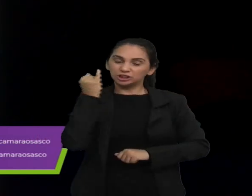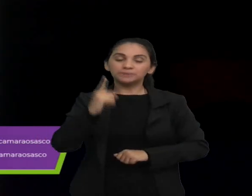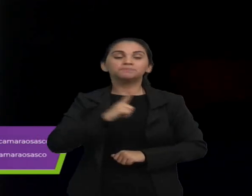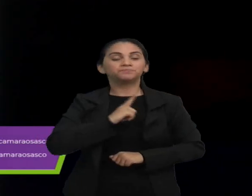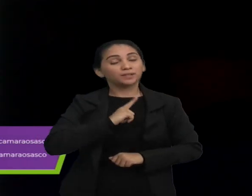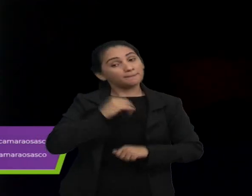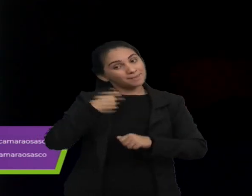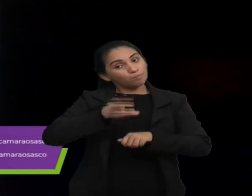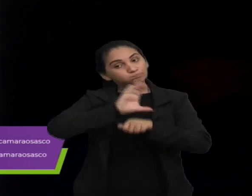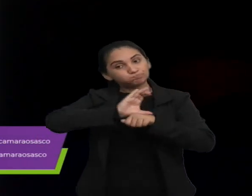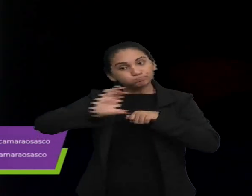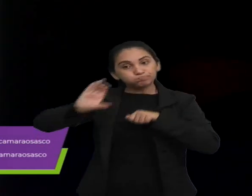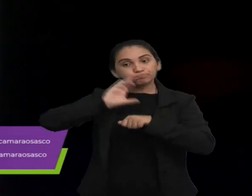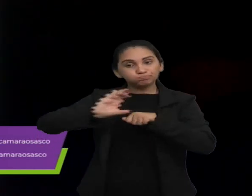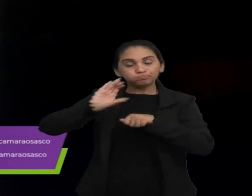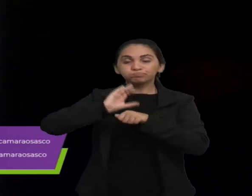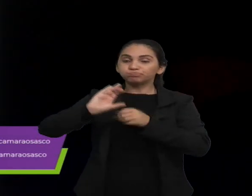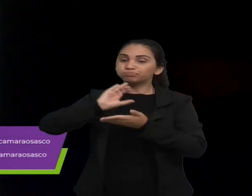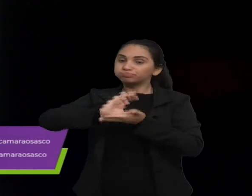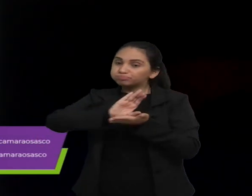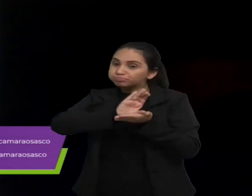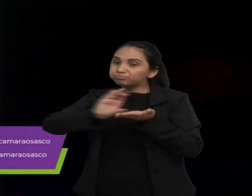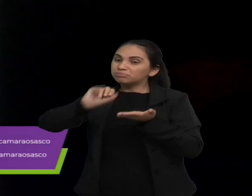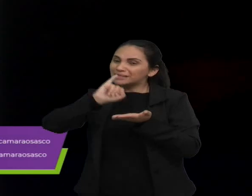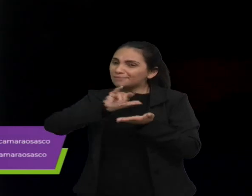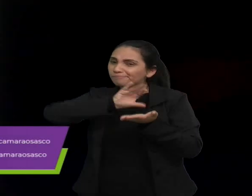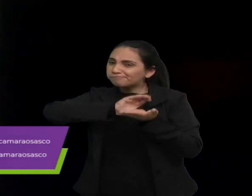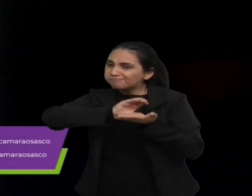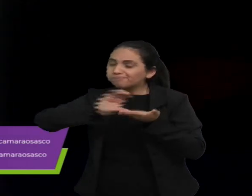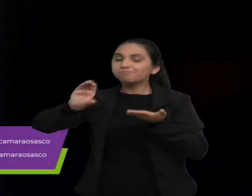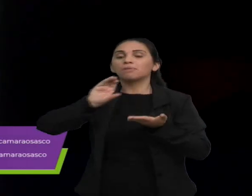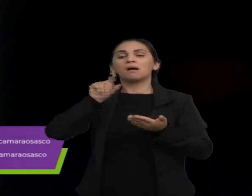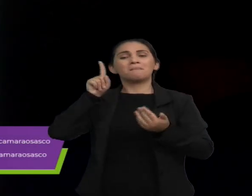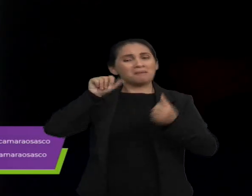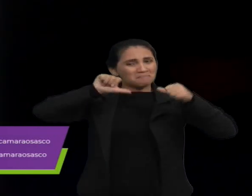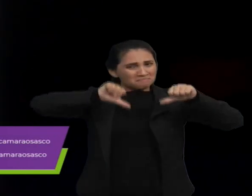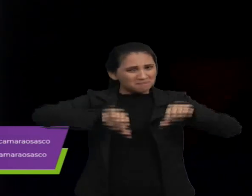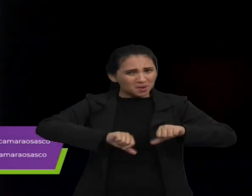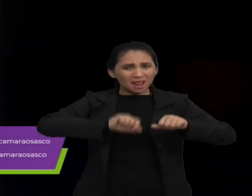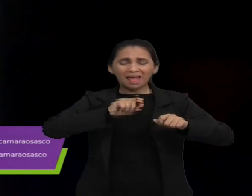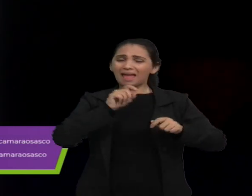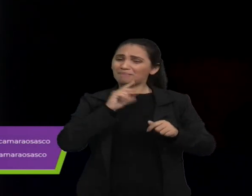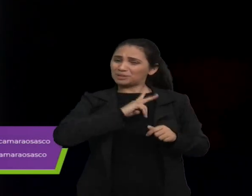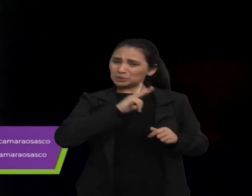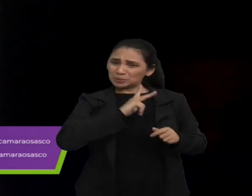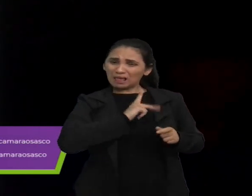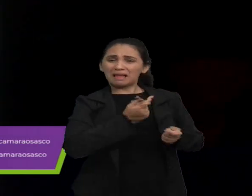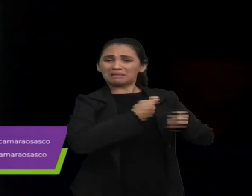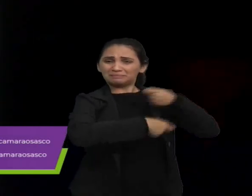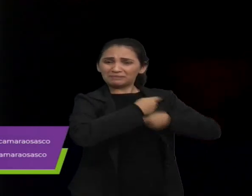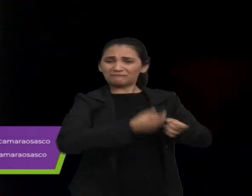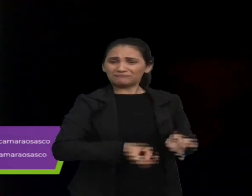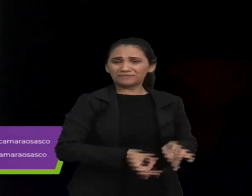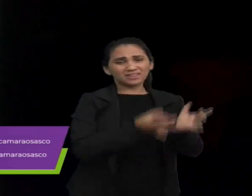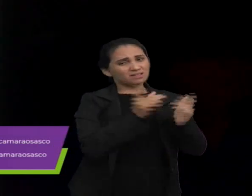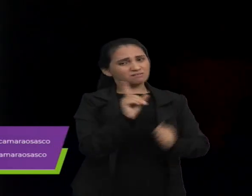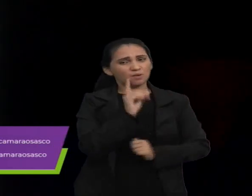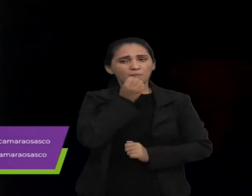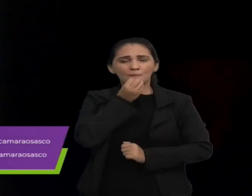mais investimento, inclusive, para melhorar o serviço que já presta, e não privatizar, que vai piorar e aumentar a tarifa. Então, estamos juntos nessa luta,